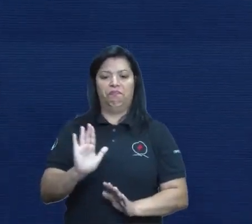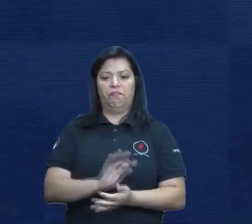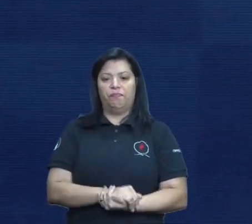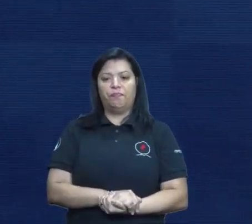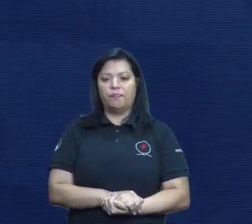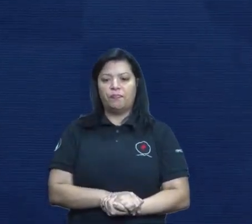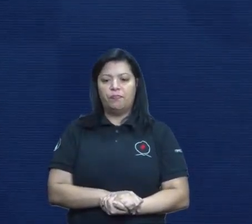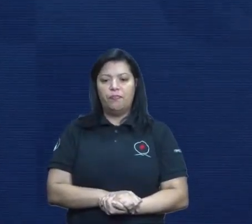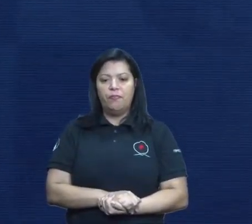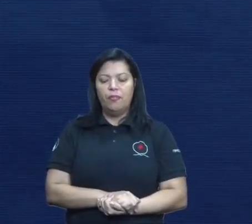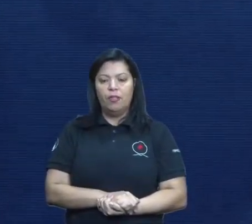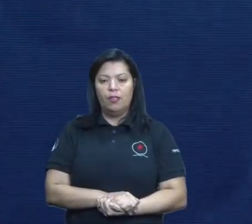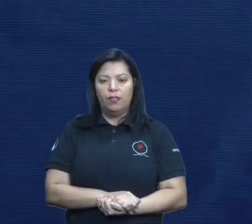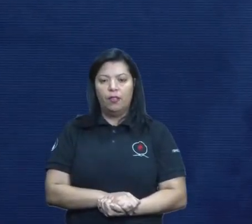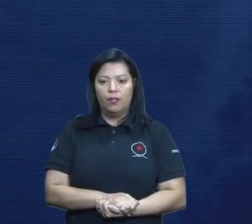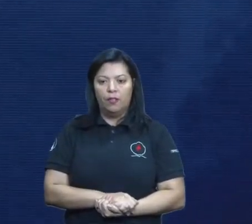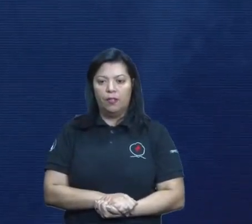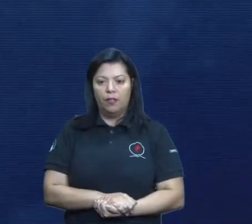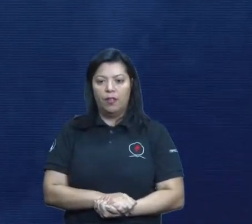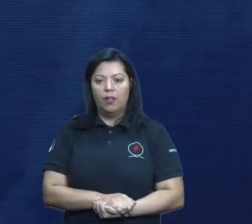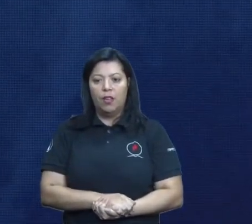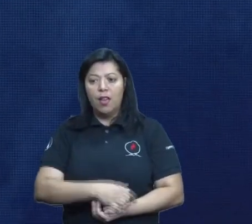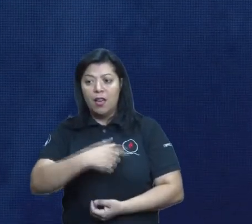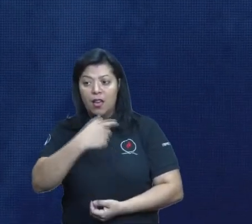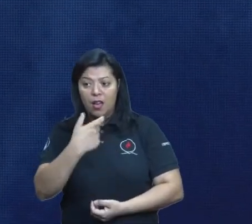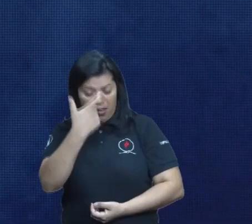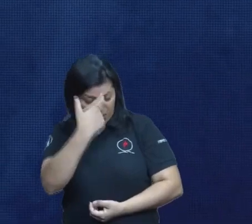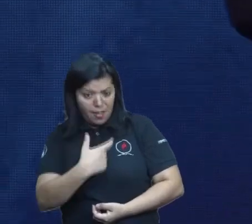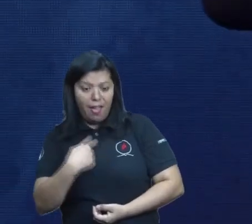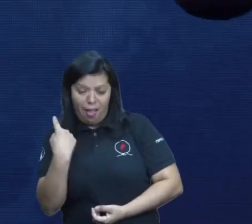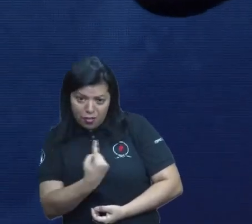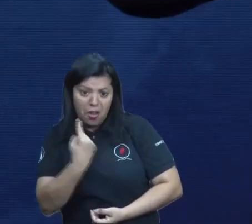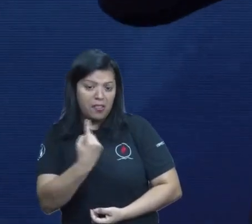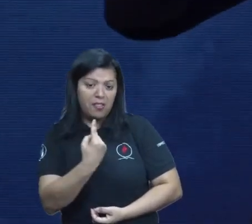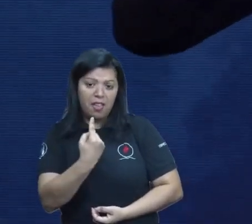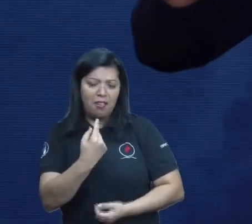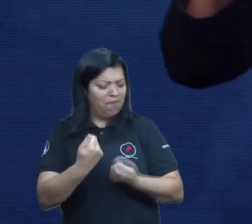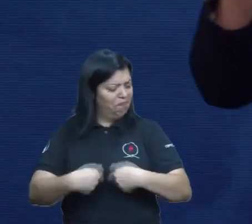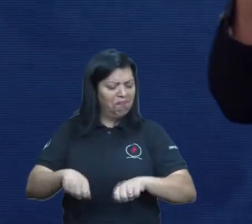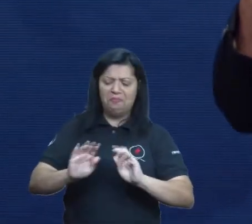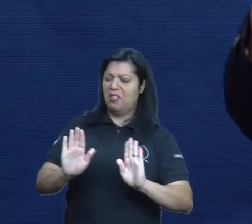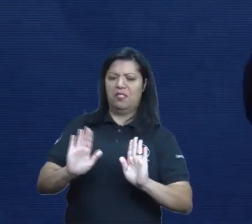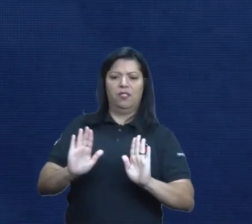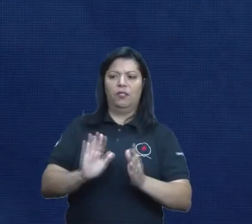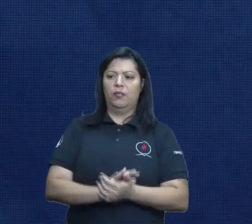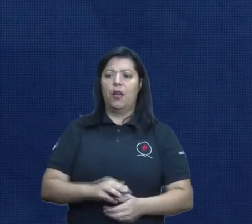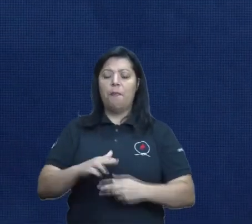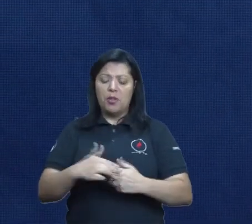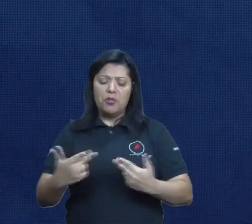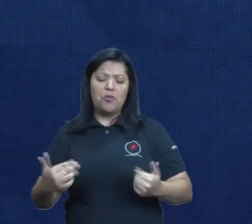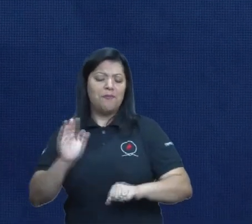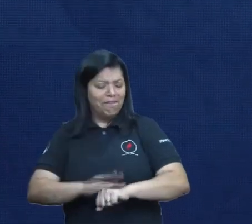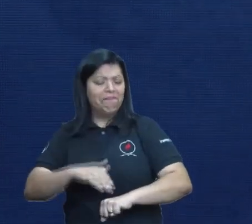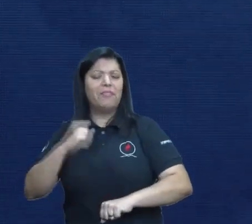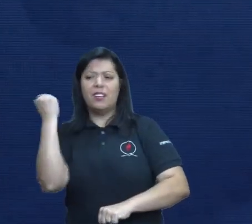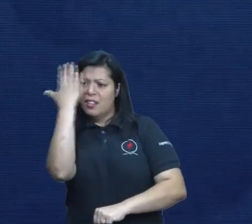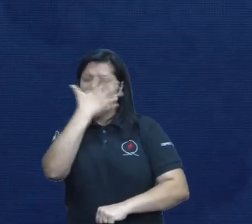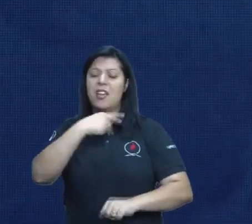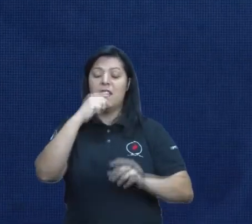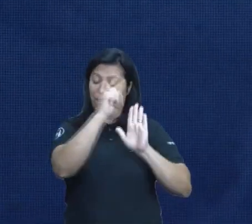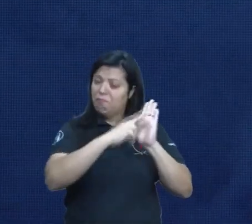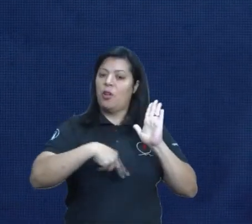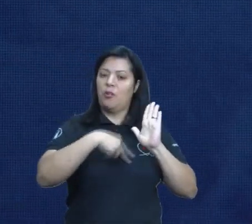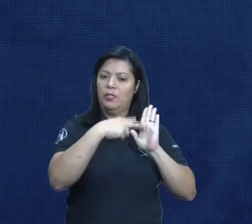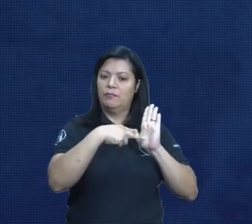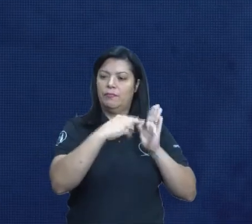você não precisa mais ser sozinho uma das coisas mais lindas que eu já li na Bíblia foi quando eu li a Bíblia dizia